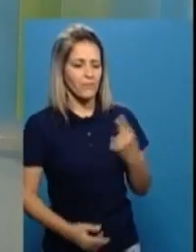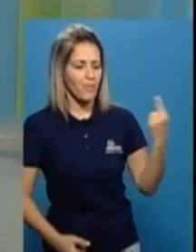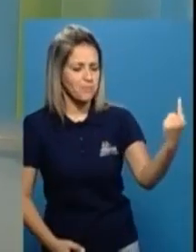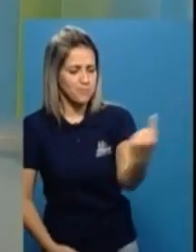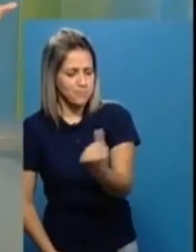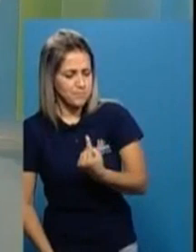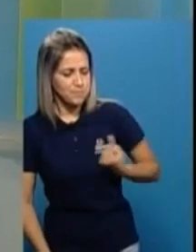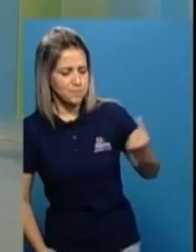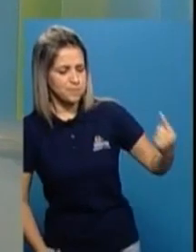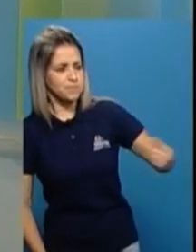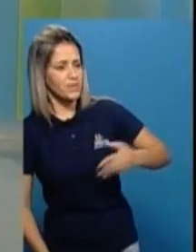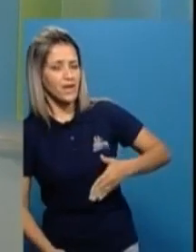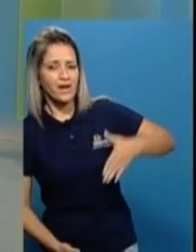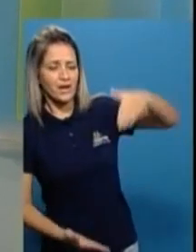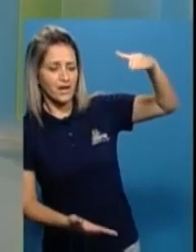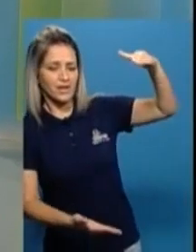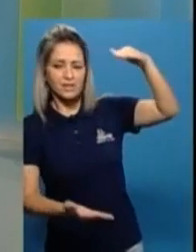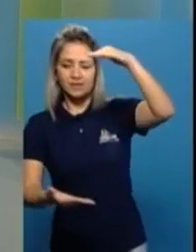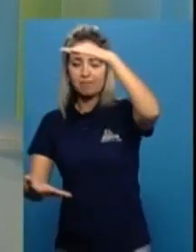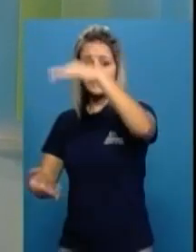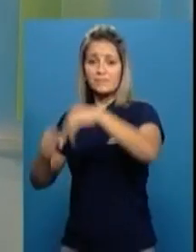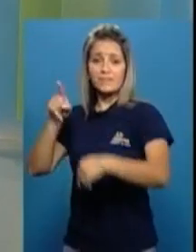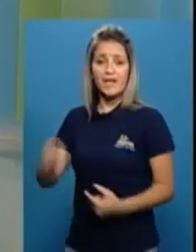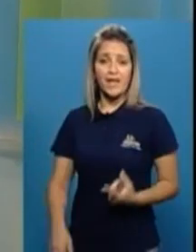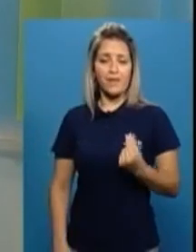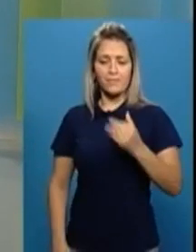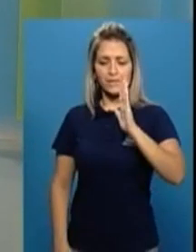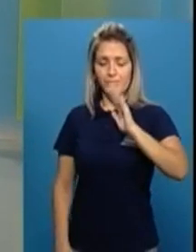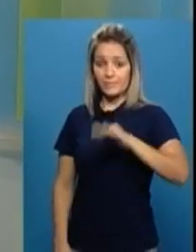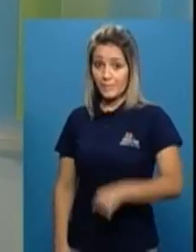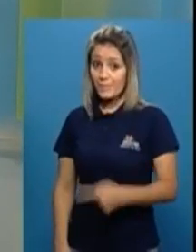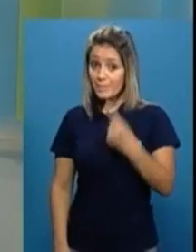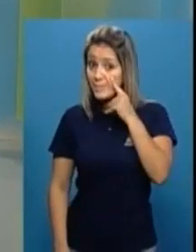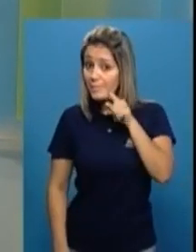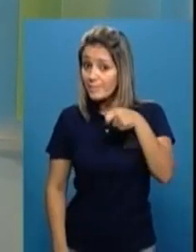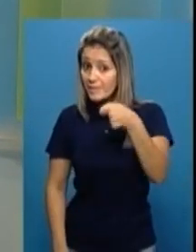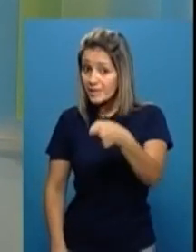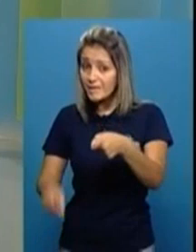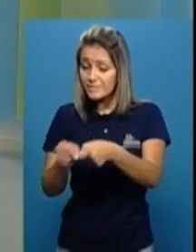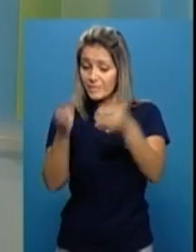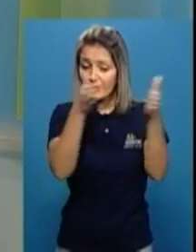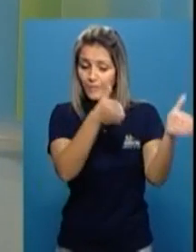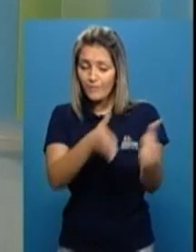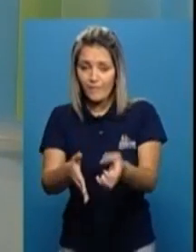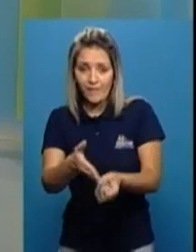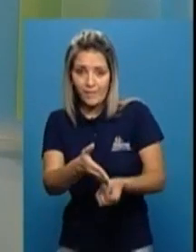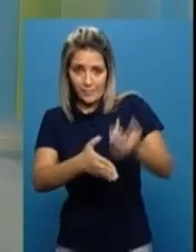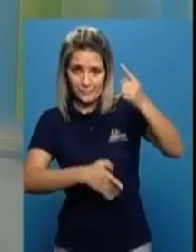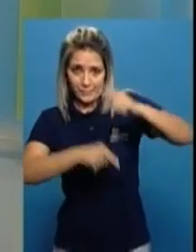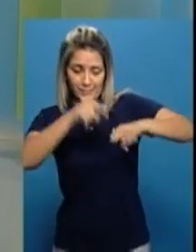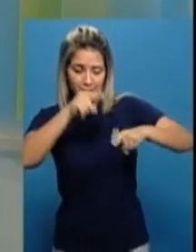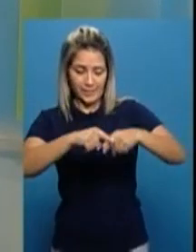de compra bem reduzido dos seus fornecedores. Isso no processo em massa. E vai